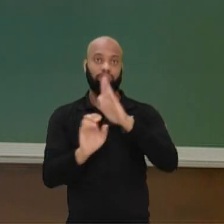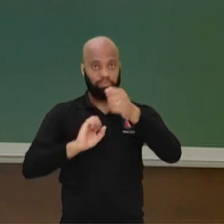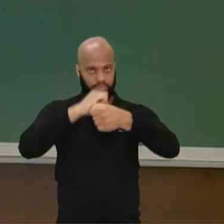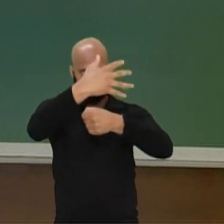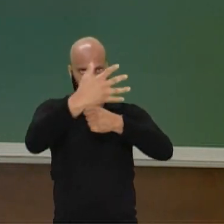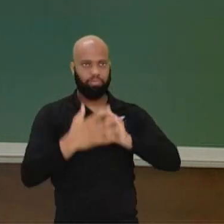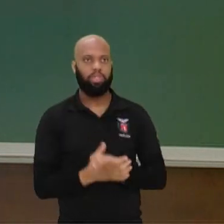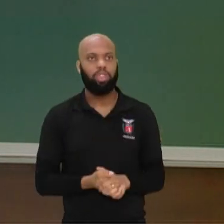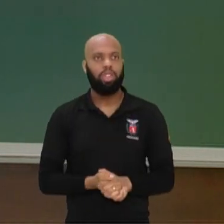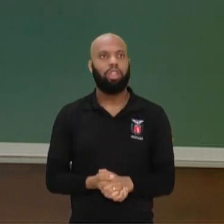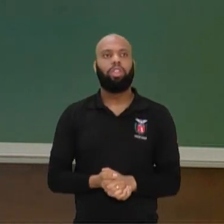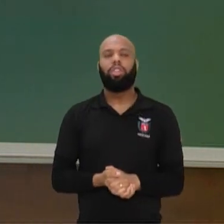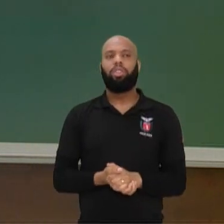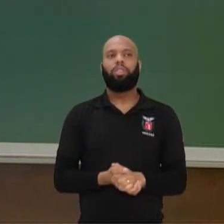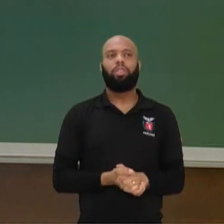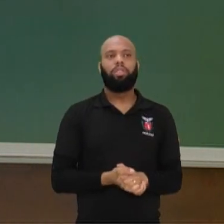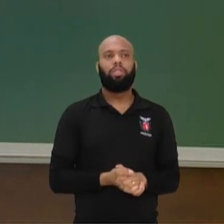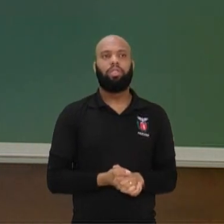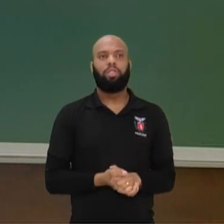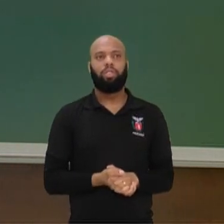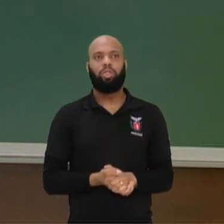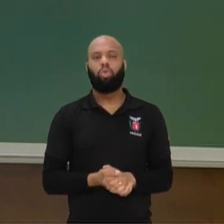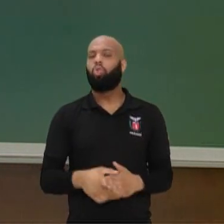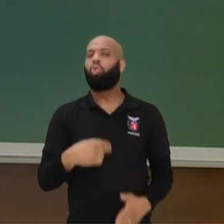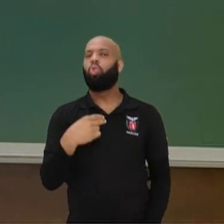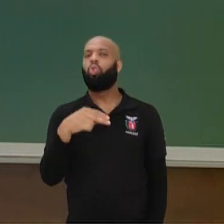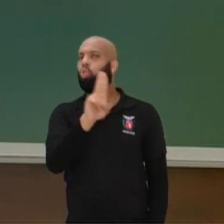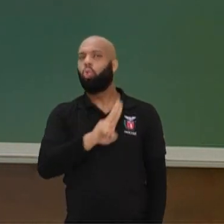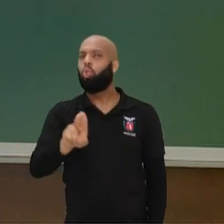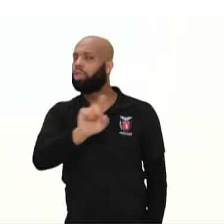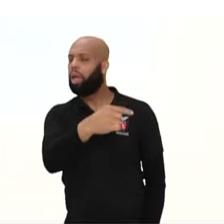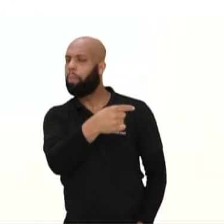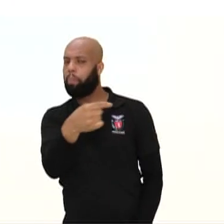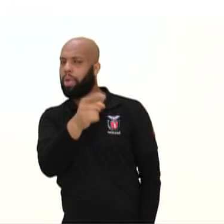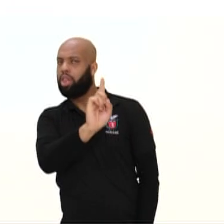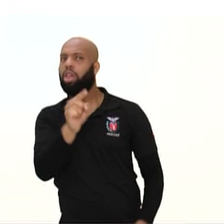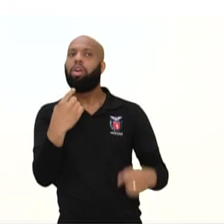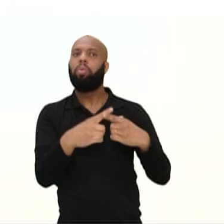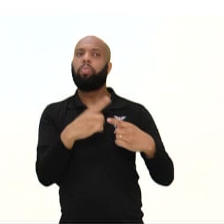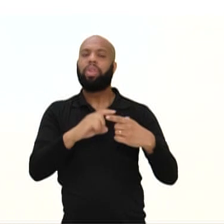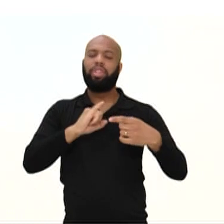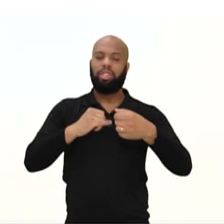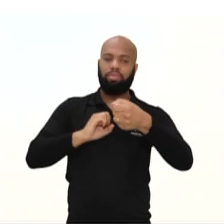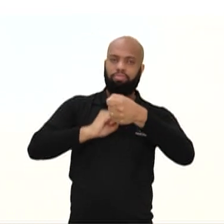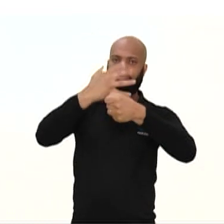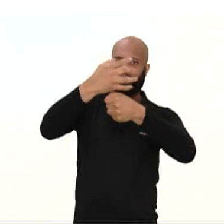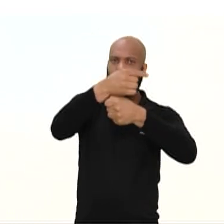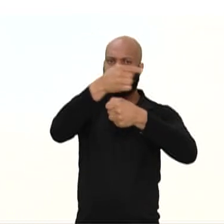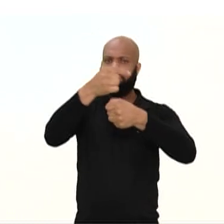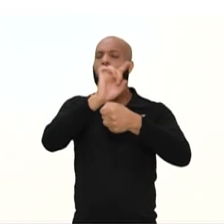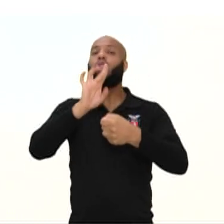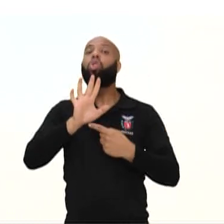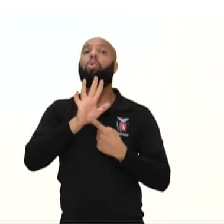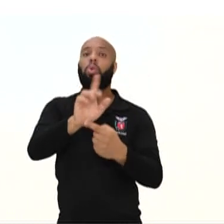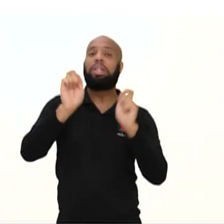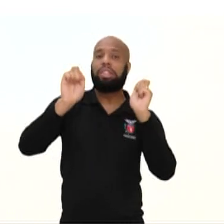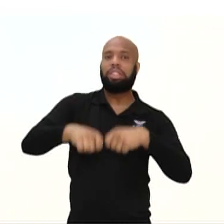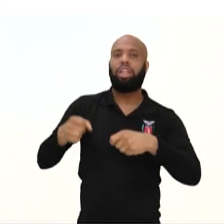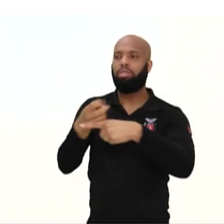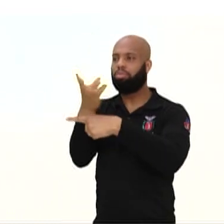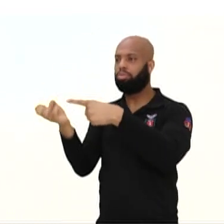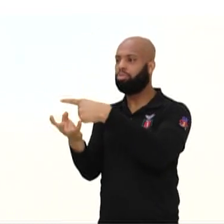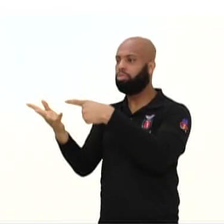potência. Não usamos o sinal negativo. Esse sinal negativo, ele vai indicar somente que